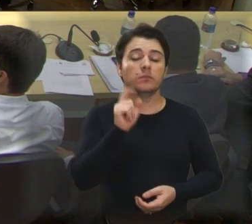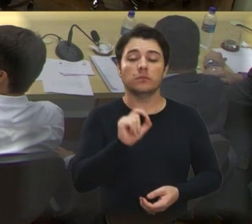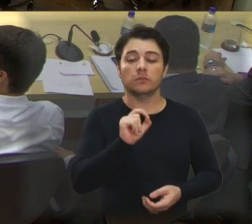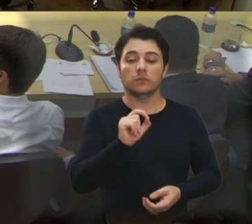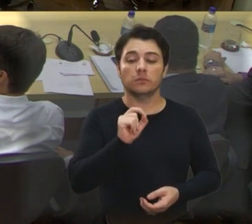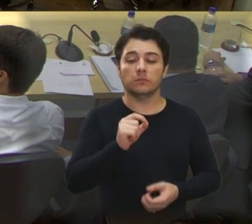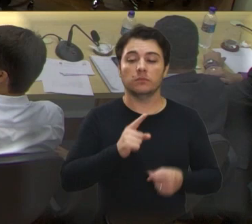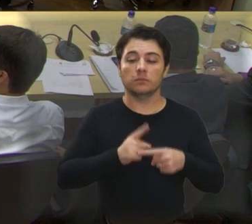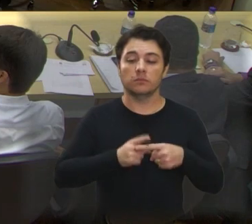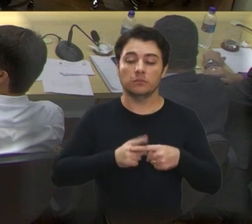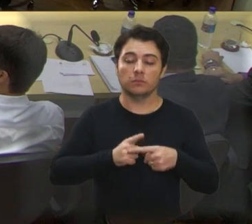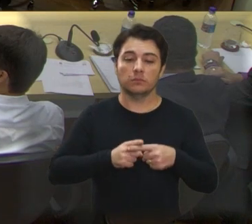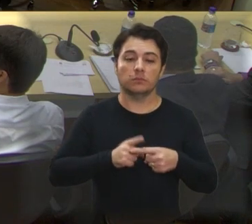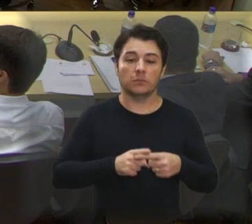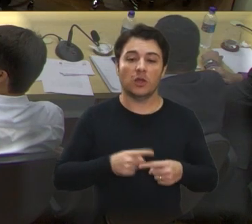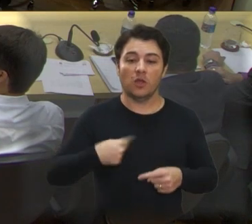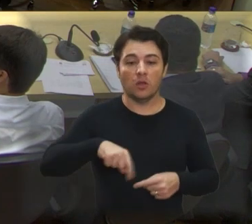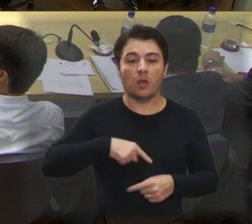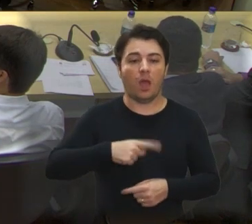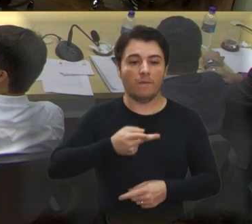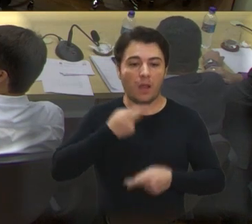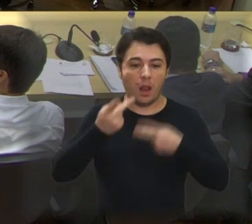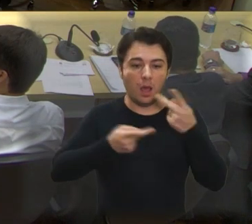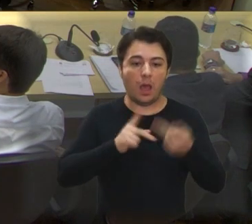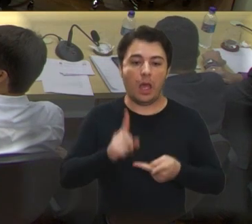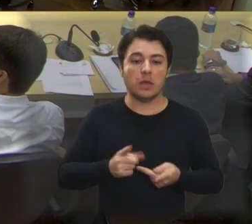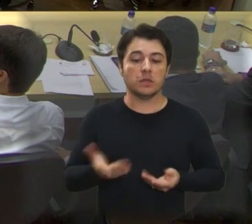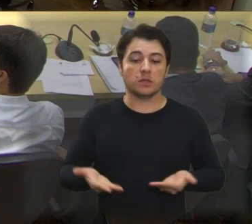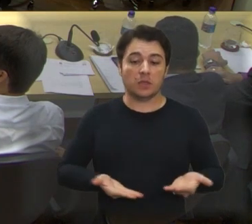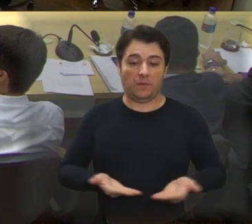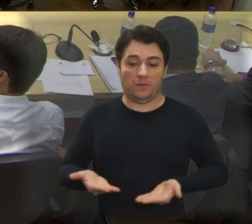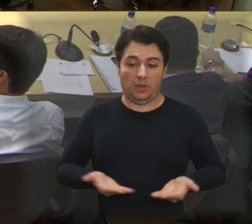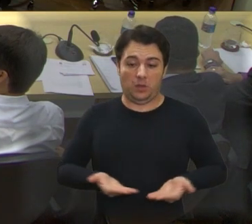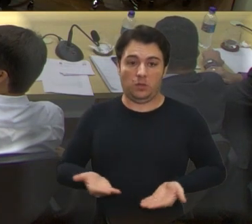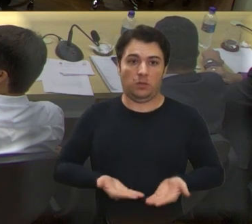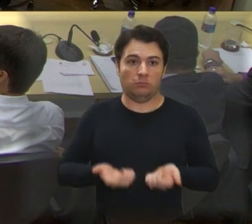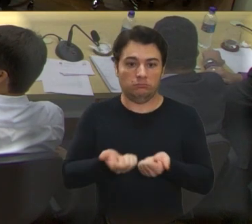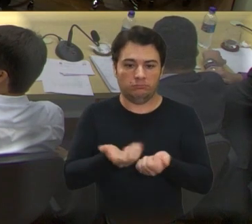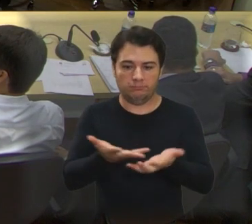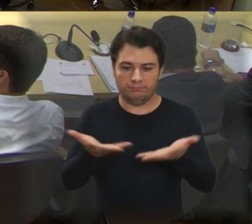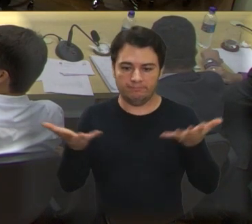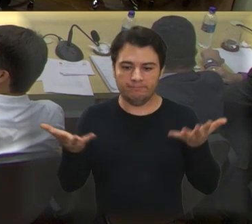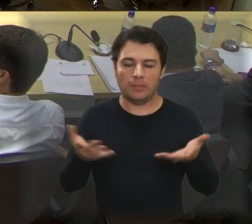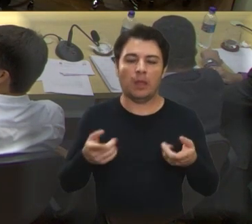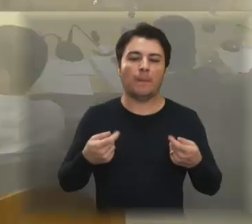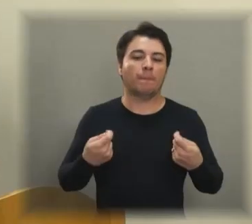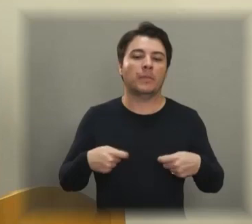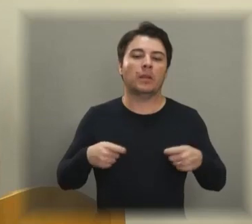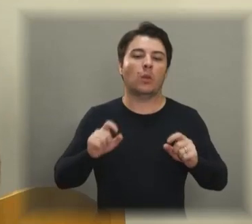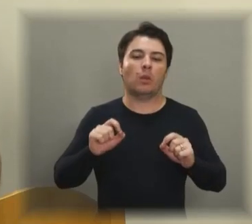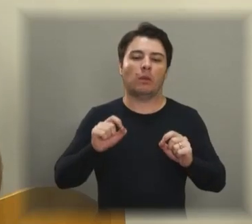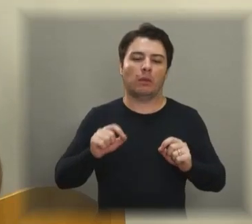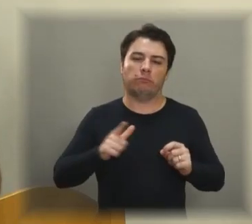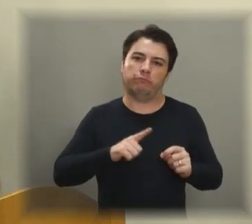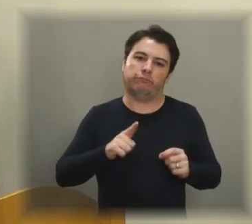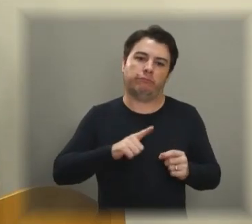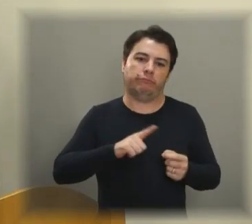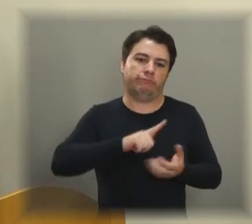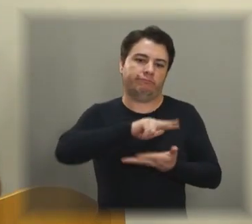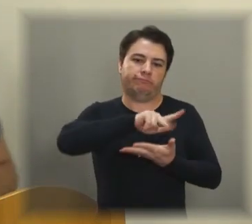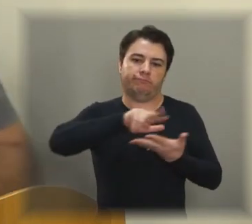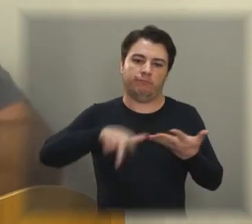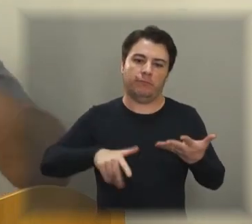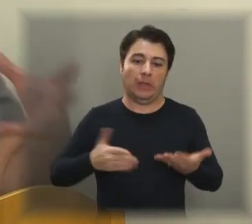um pouco né acho que a quando a gente tá falando em prestação de serviço é é uma situação que demanda muito outro variáveis né e